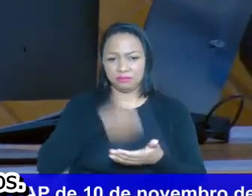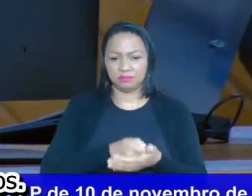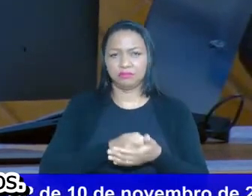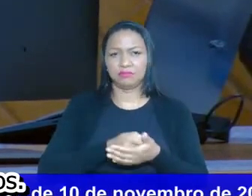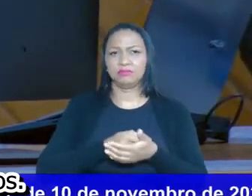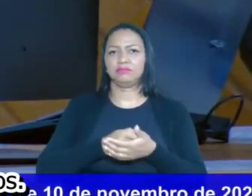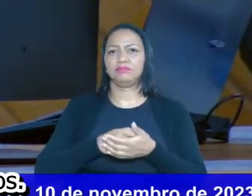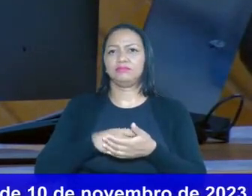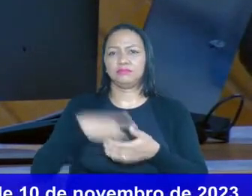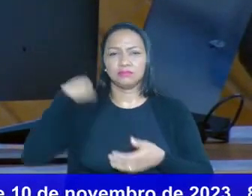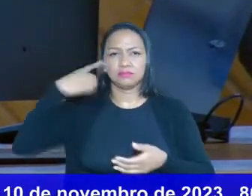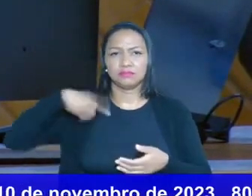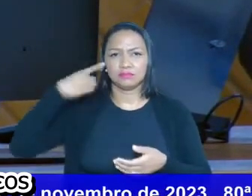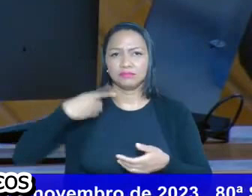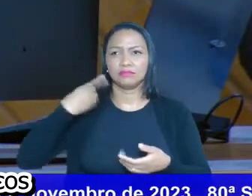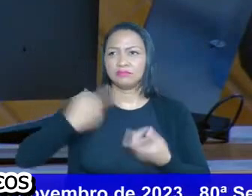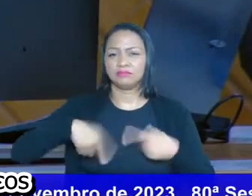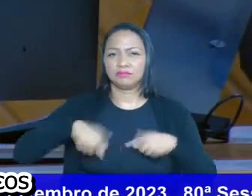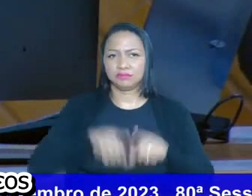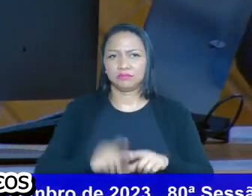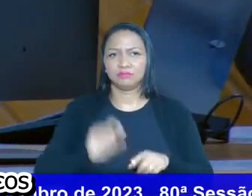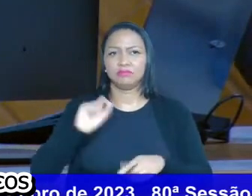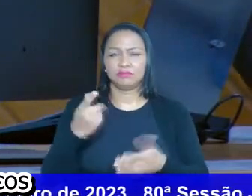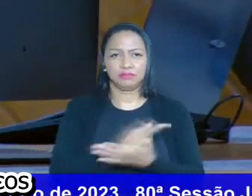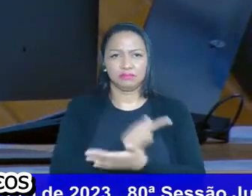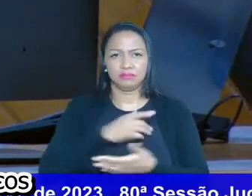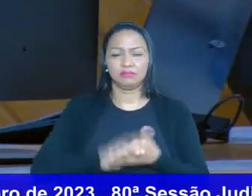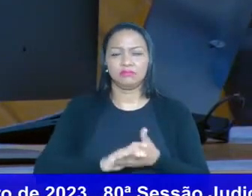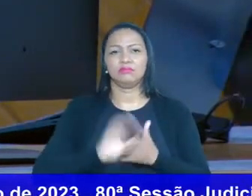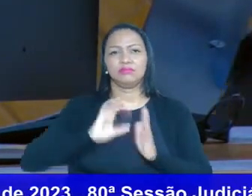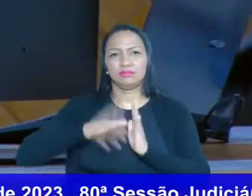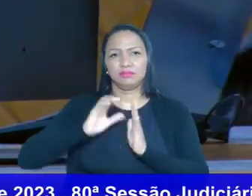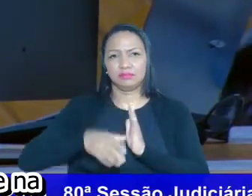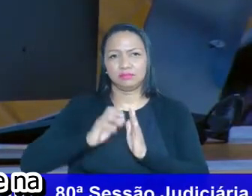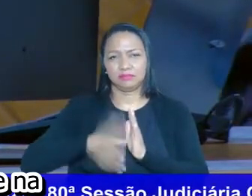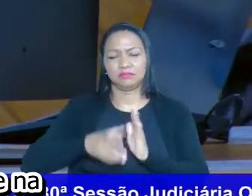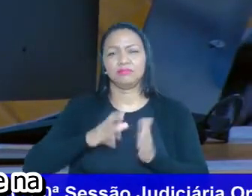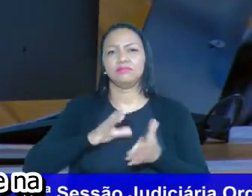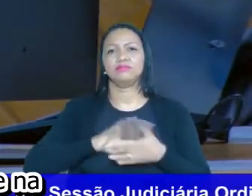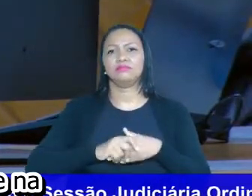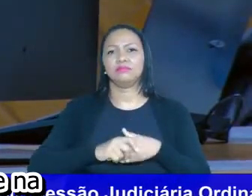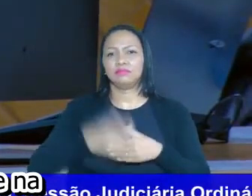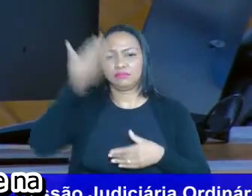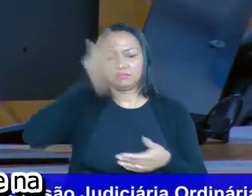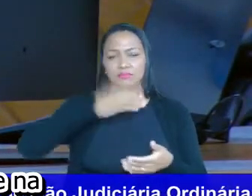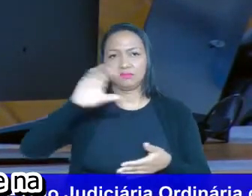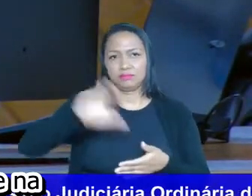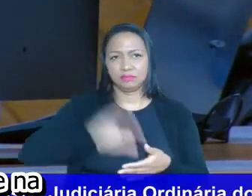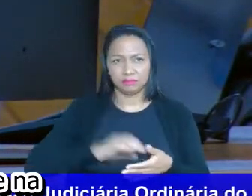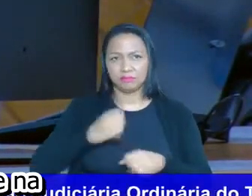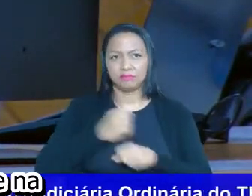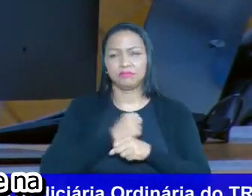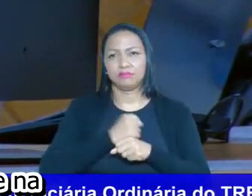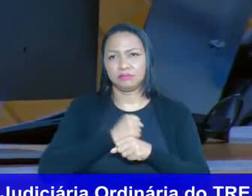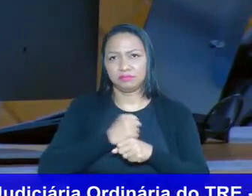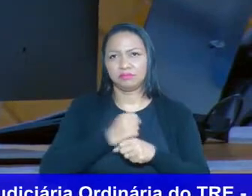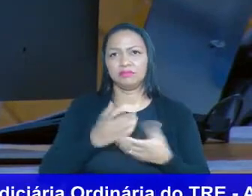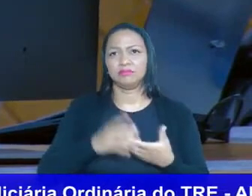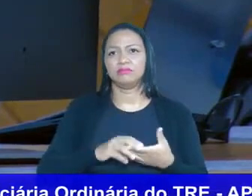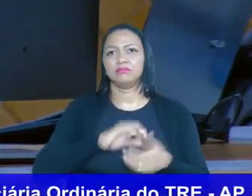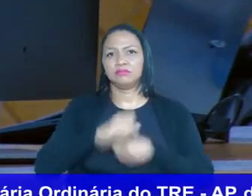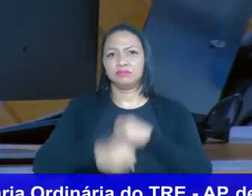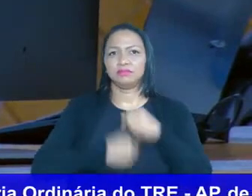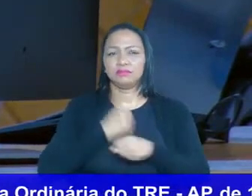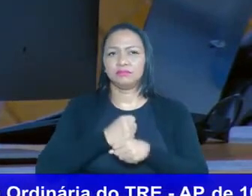honorários advocatícios. Então, o que não ocorre para partidos políticos no âmbito das prestações de contas anuais. E na